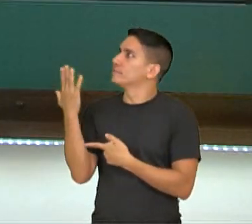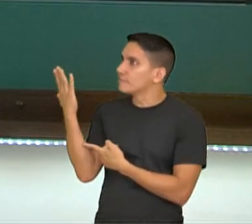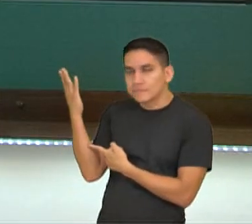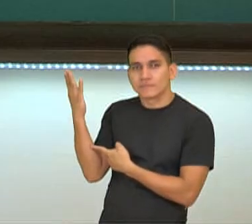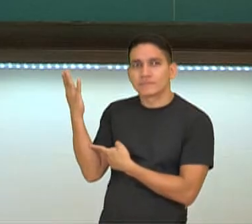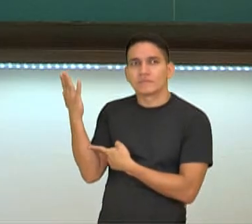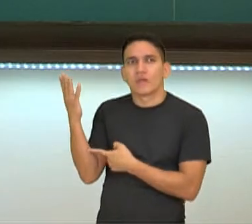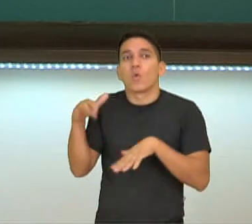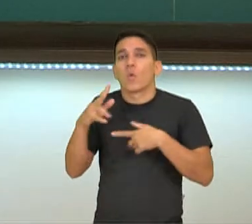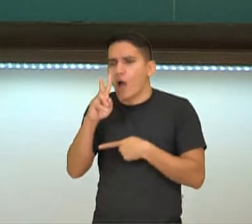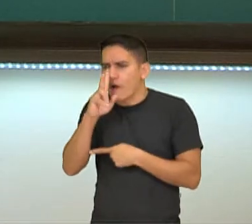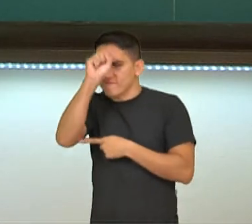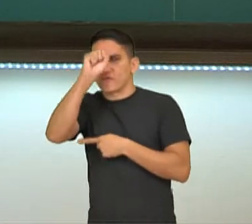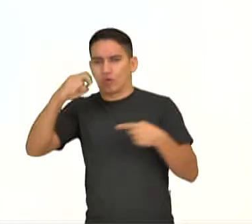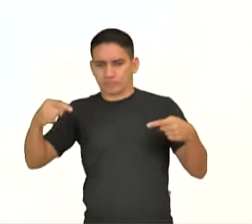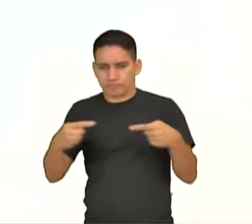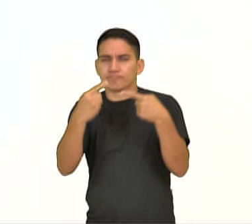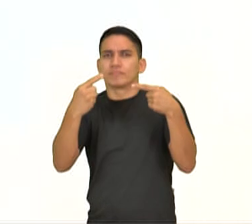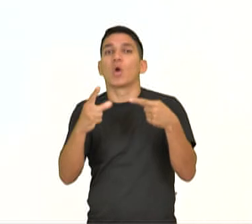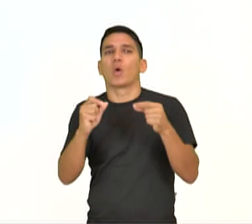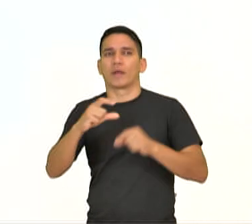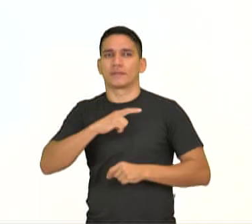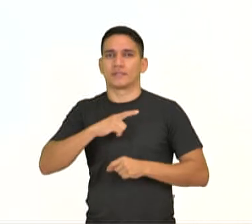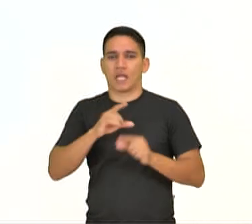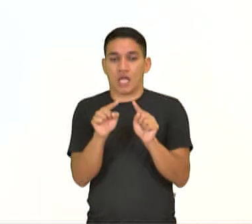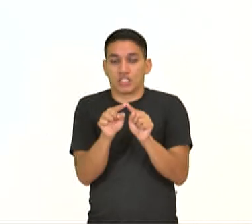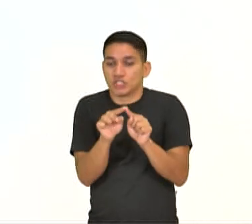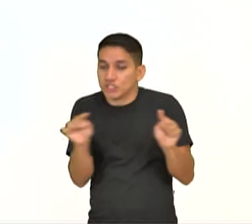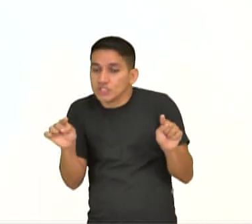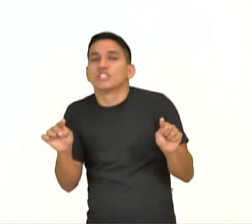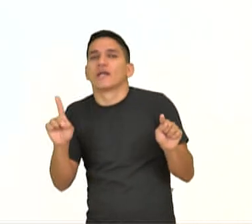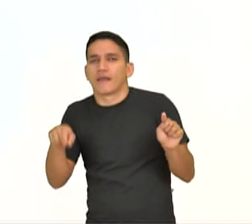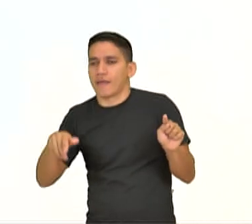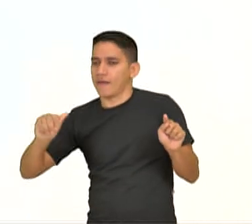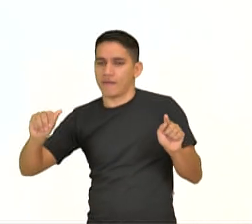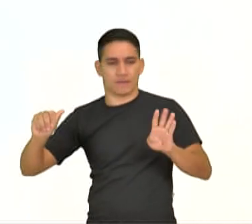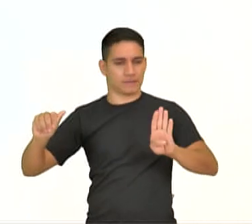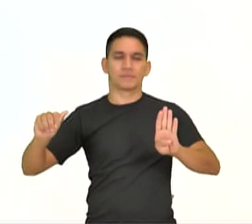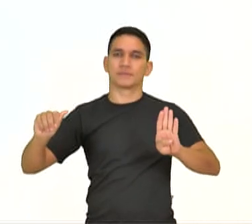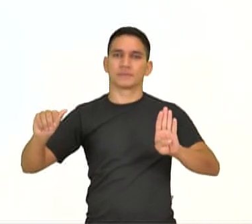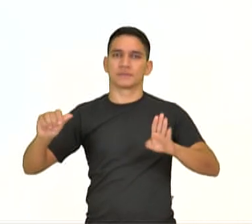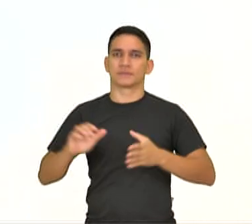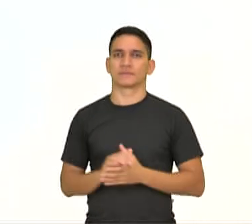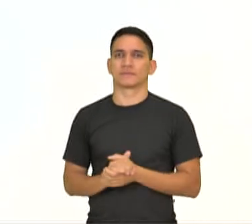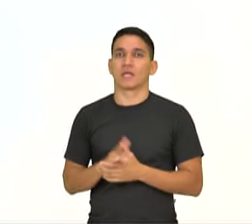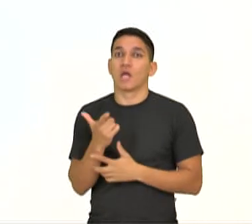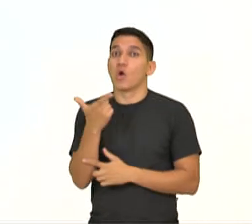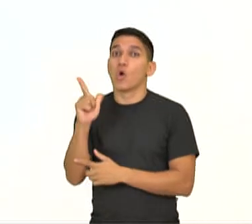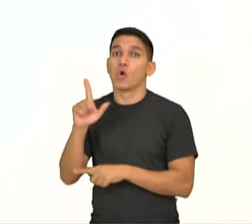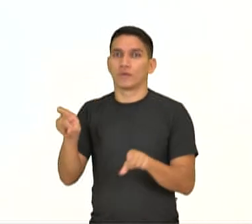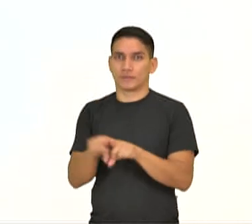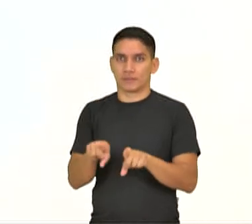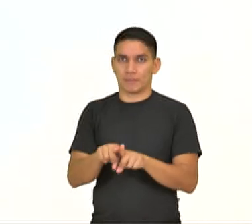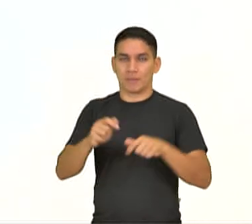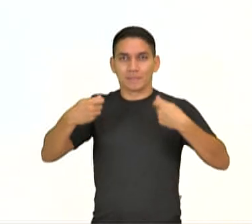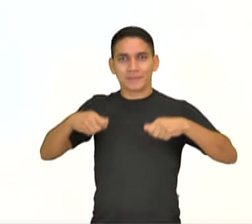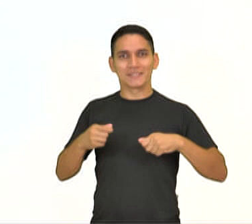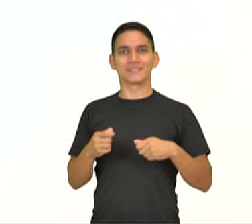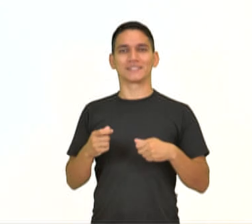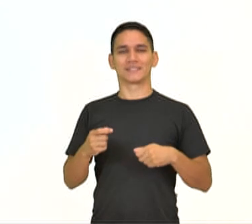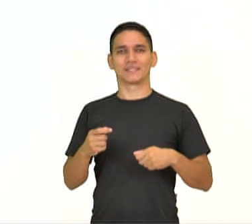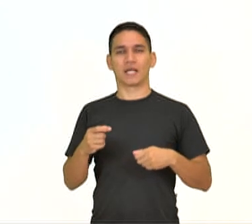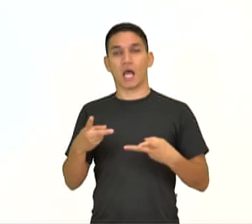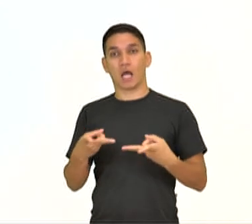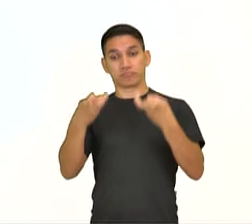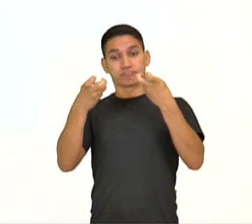diagrama de forças, ok? Tenho aqui a distância entre as cargas. E outra coisa, eu preciso, né,